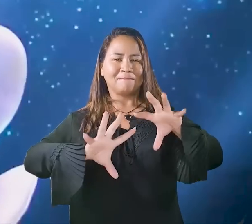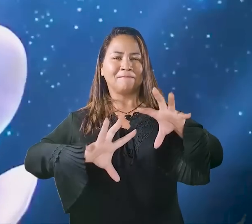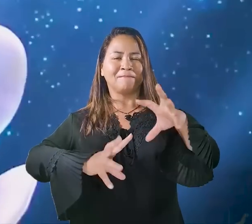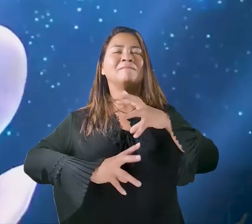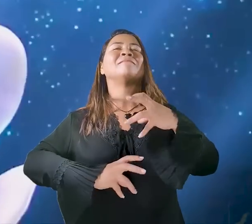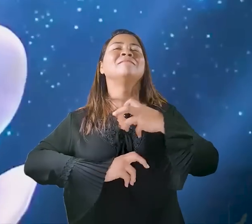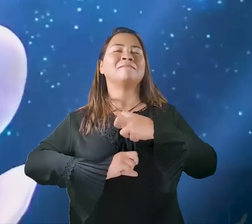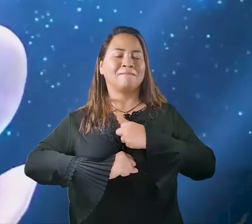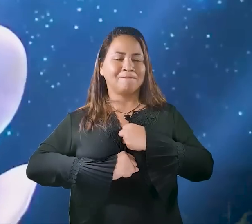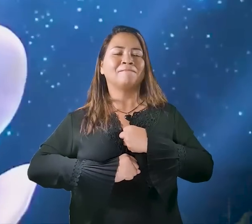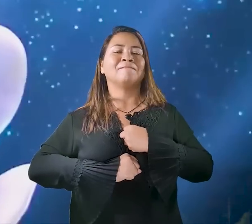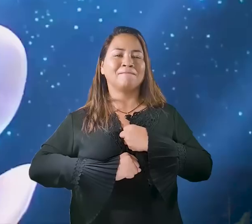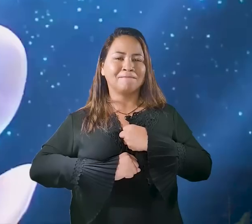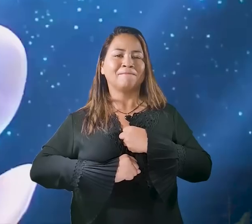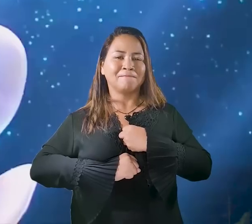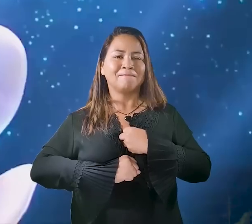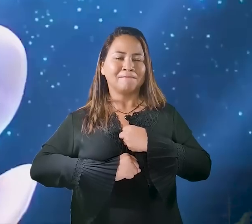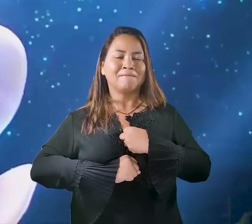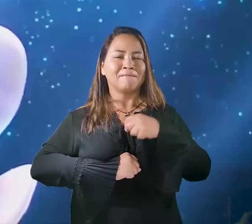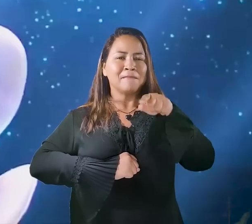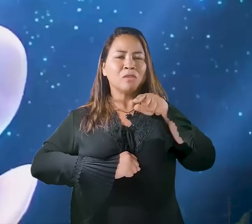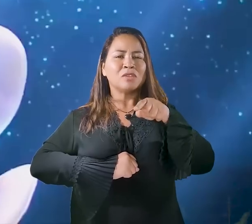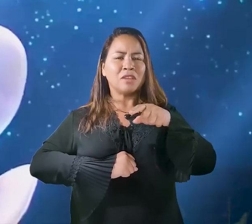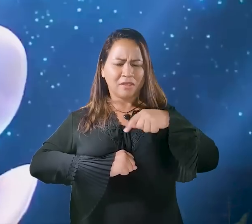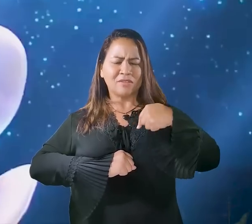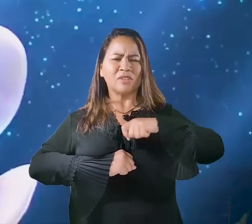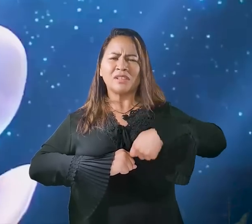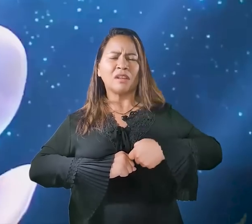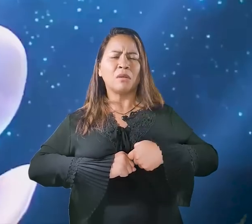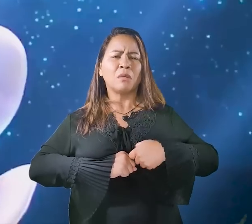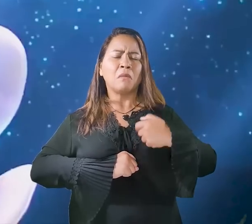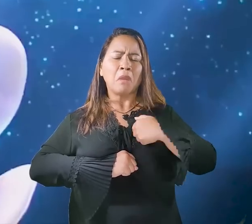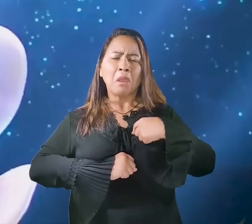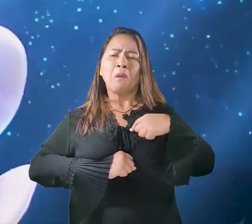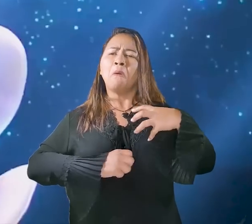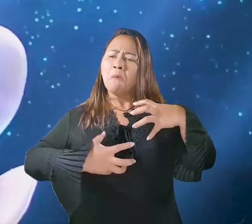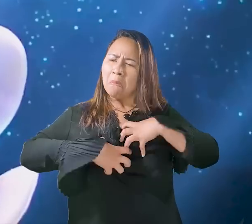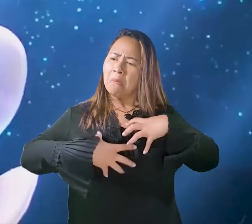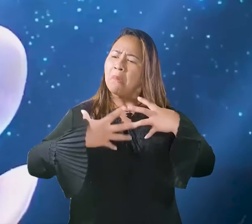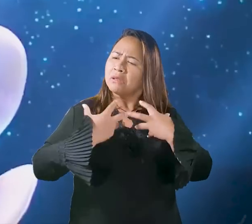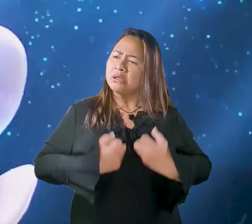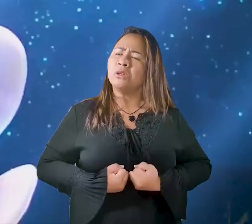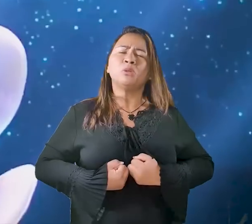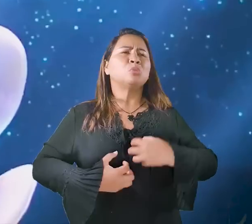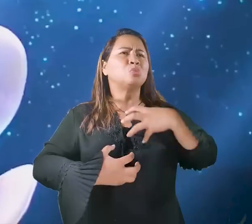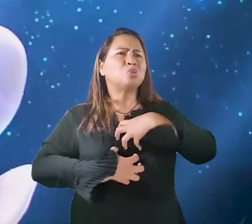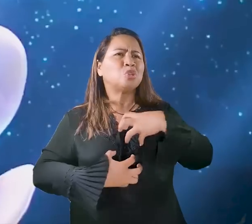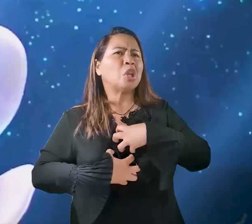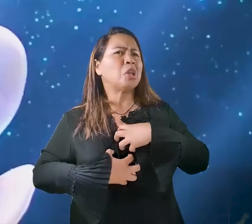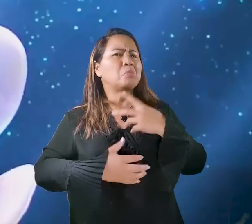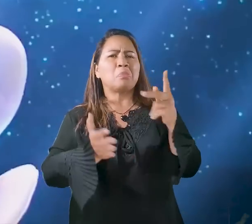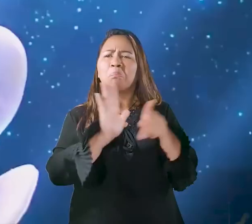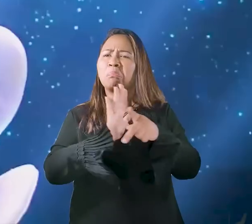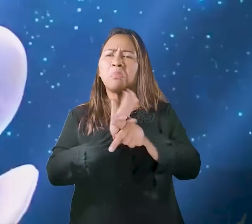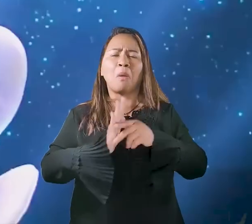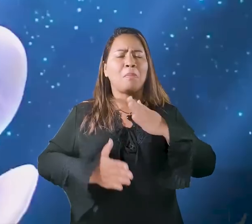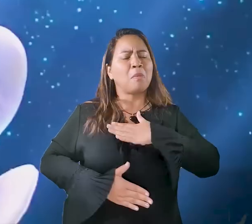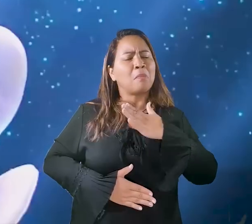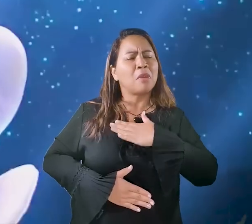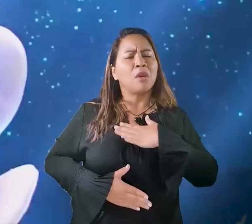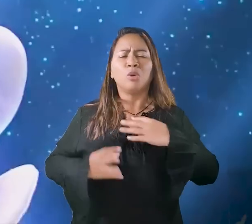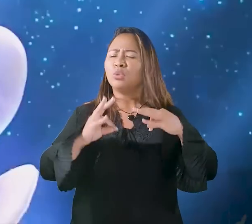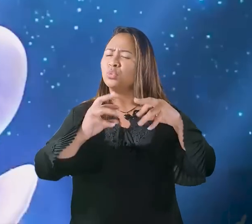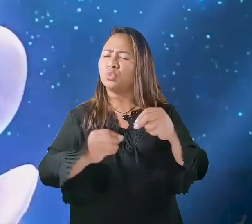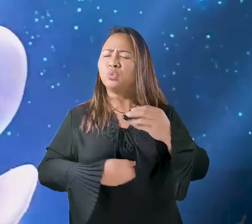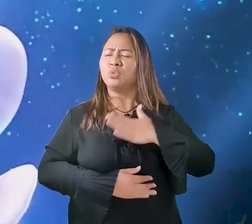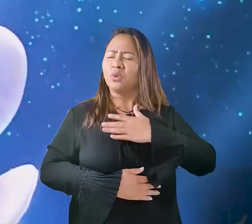aceito, você aceita quem você é, você aceita o que está na tua vida, você aceita tudo o que está na tua vida. Se está